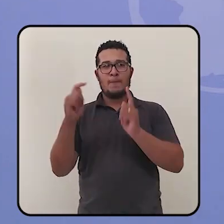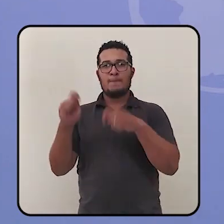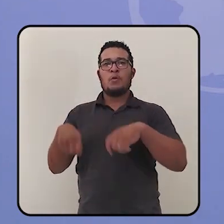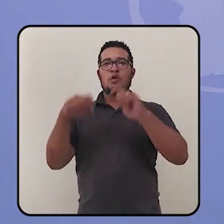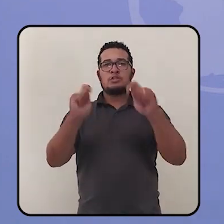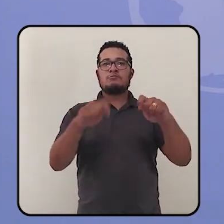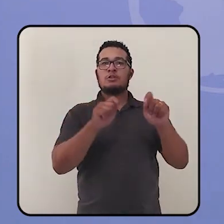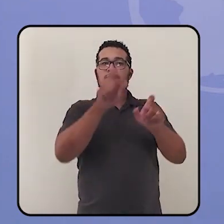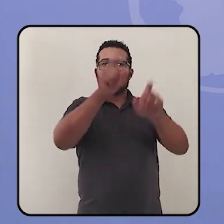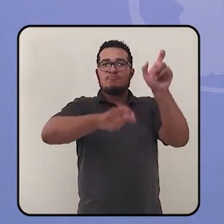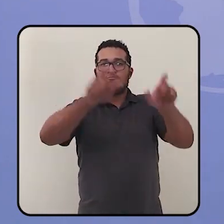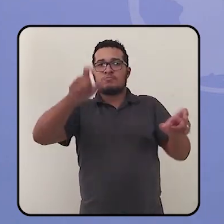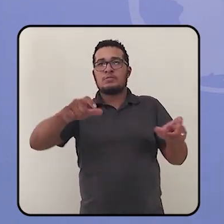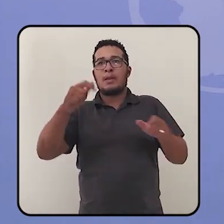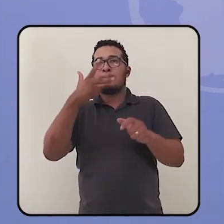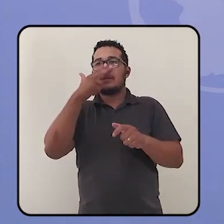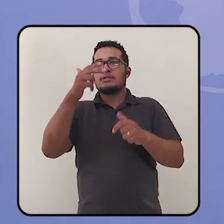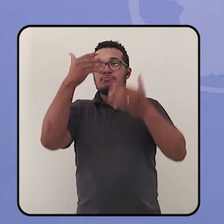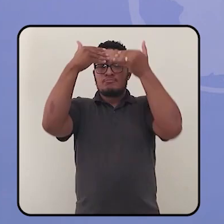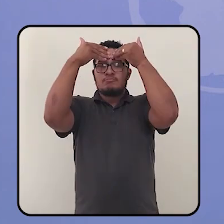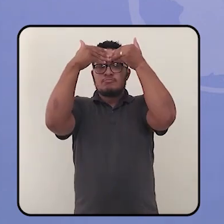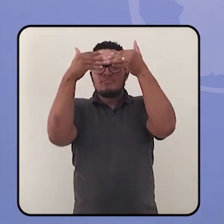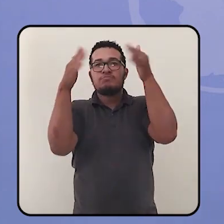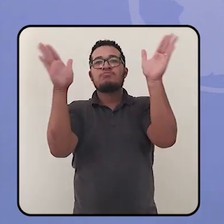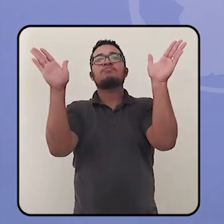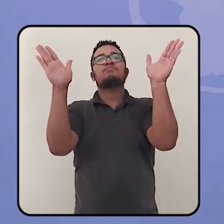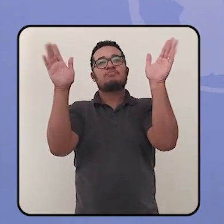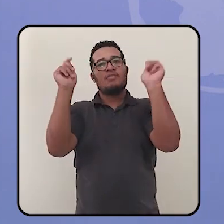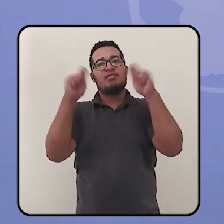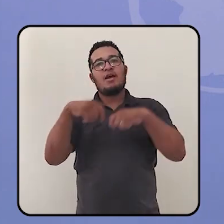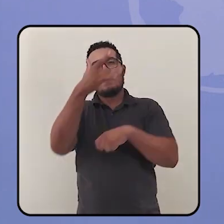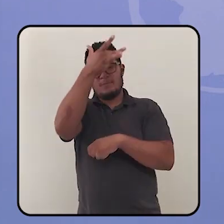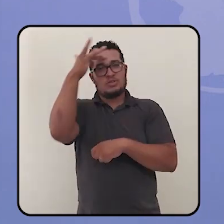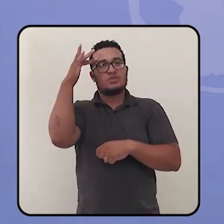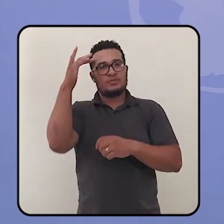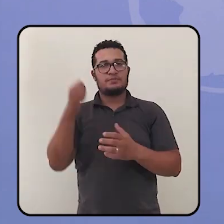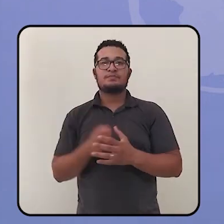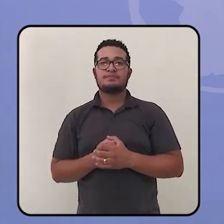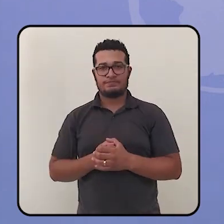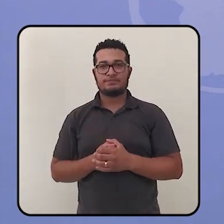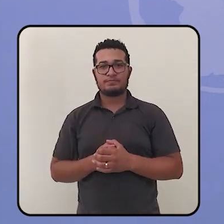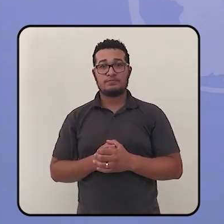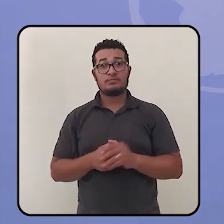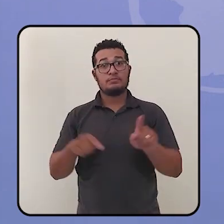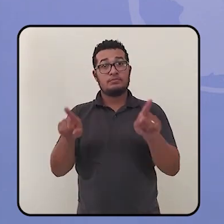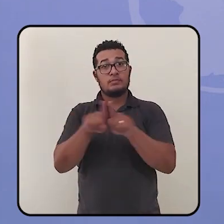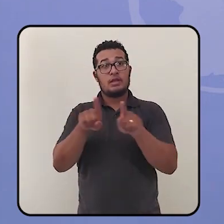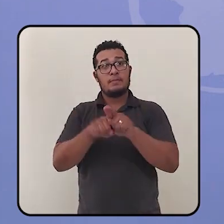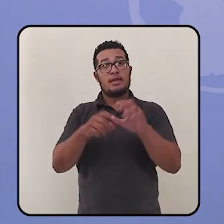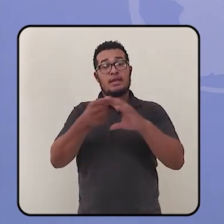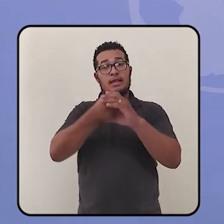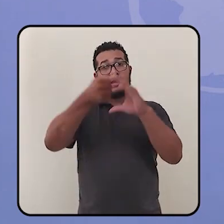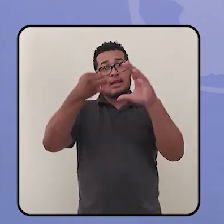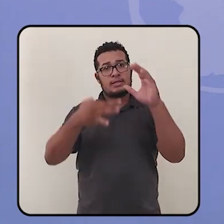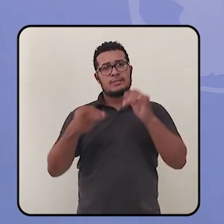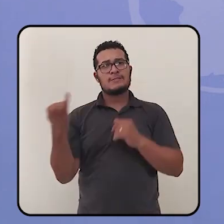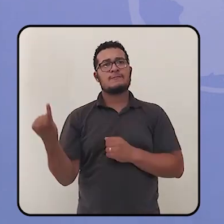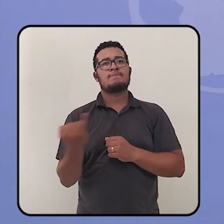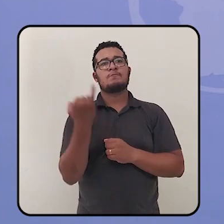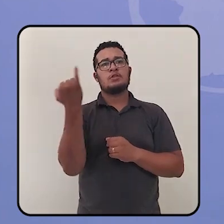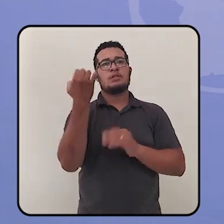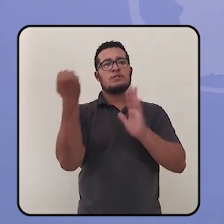possibilitou o homem pensar fora da caixinha há uma outra característica marcante e muito